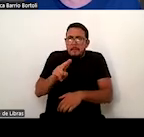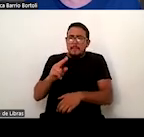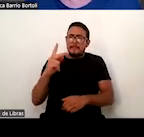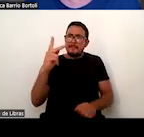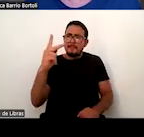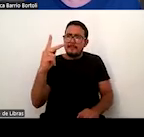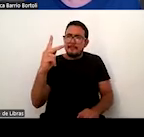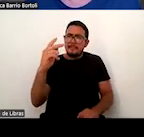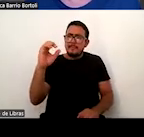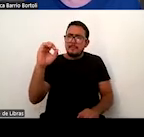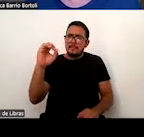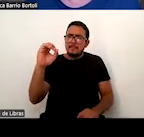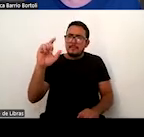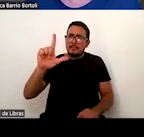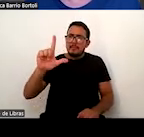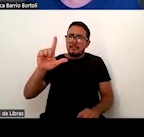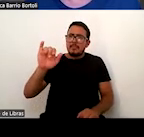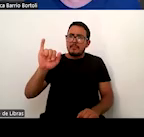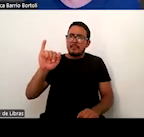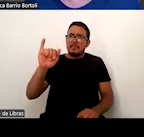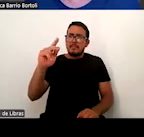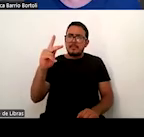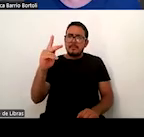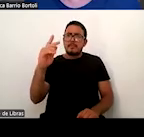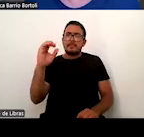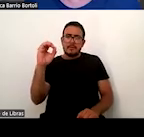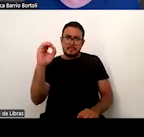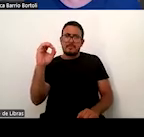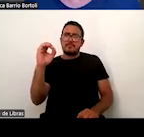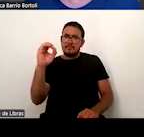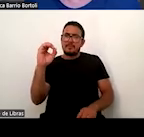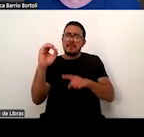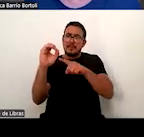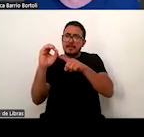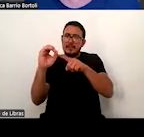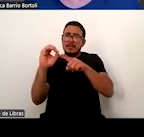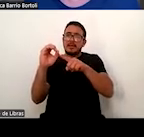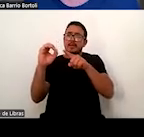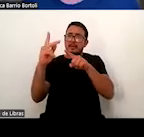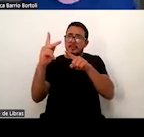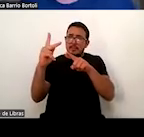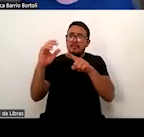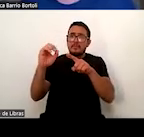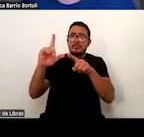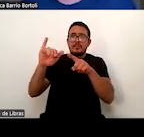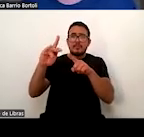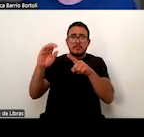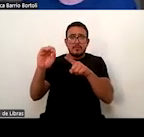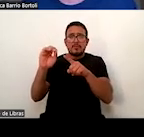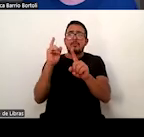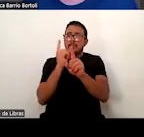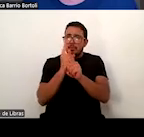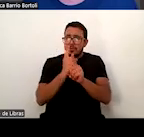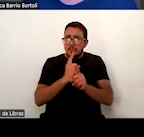do intestino. Aqui é uma lesão benigna que a gente consegue ressecar por colonoscopia sem complicação, mas à medida que o tumor vai